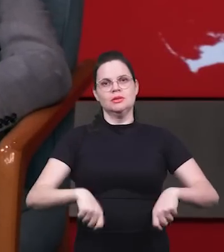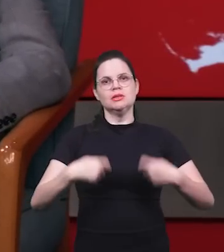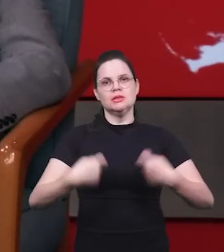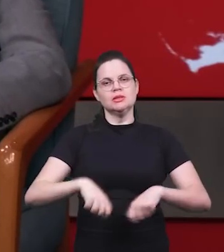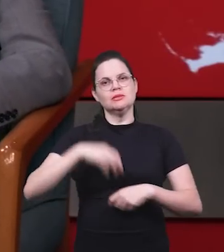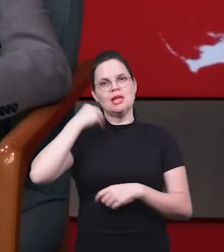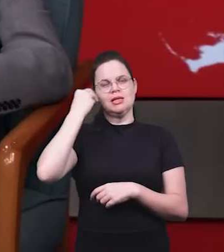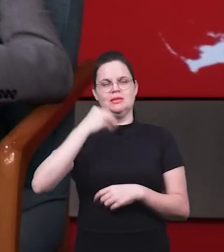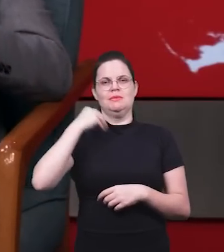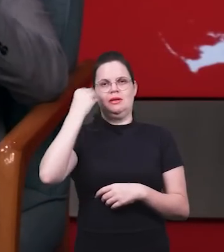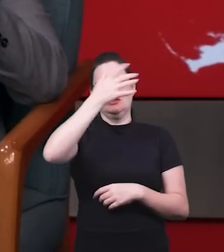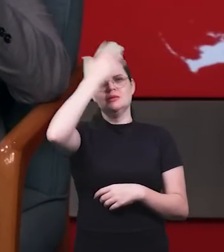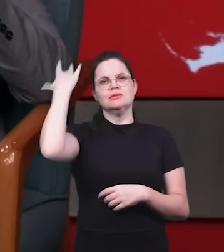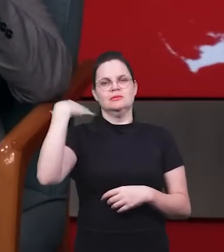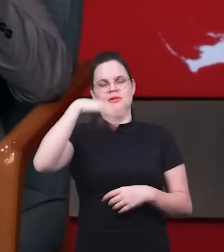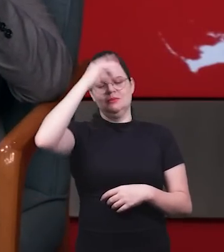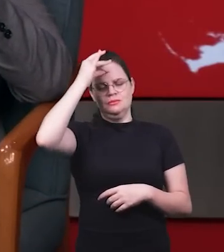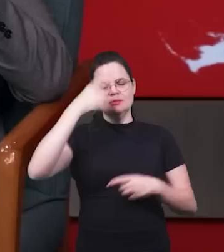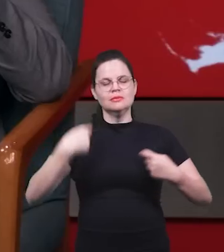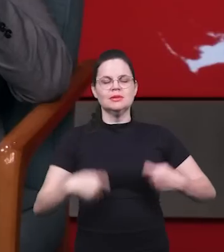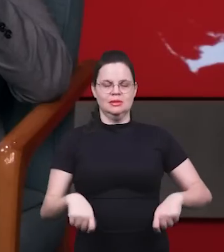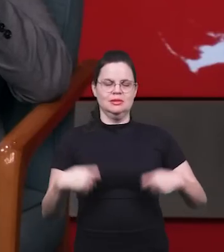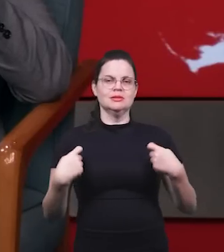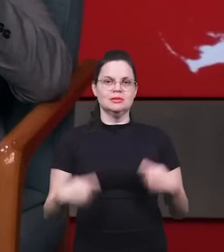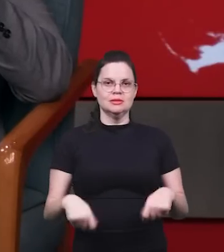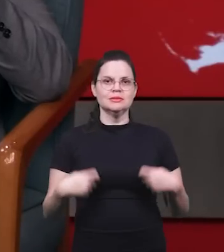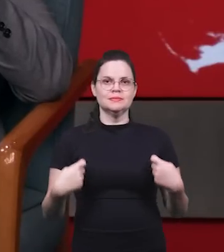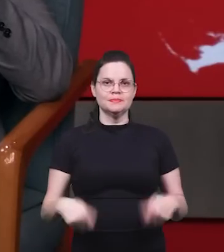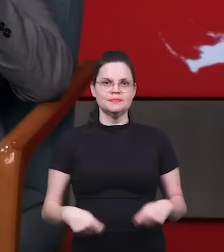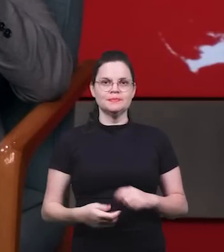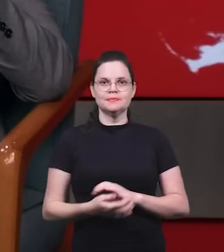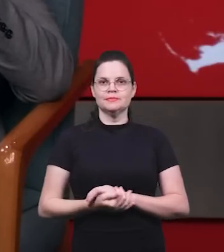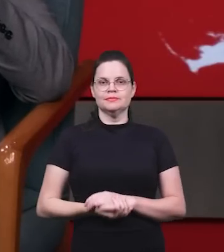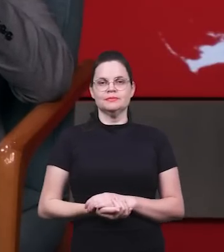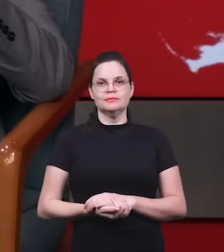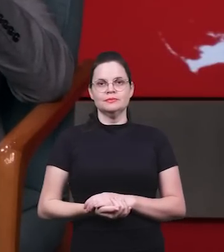precisam ter a experiência do batismo com o Espírito Santo.